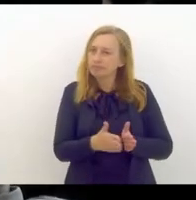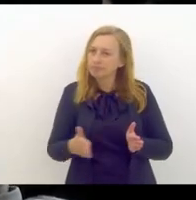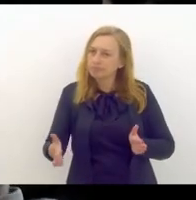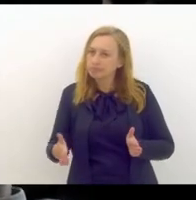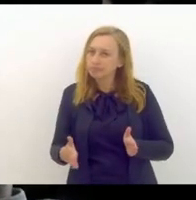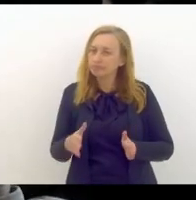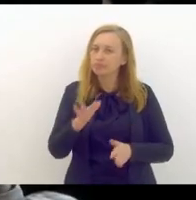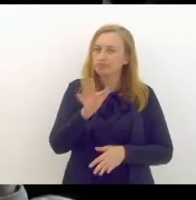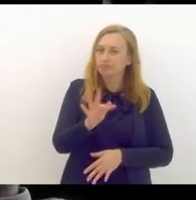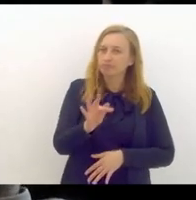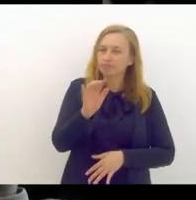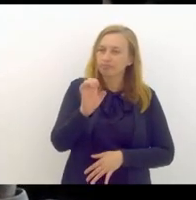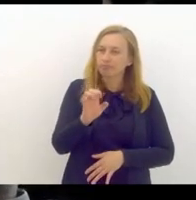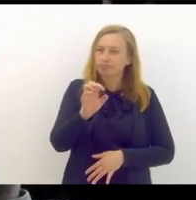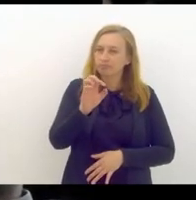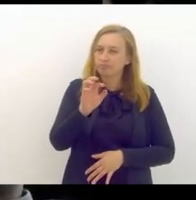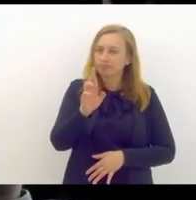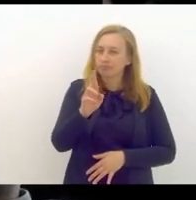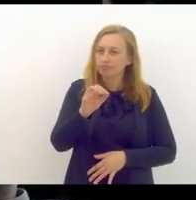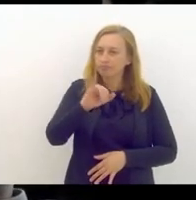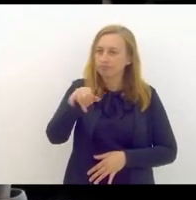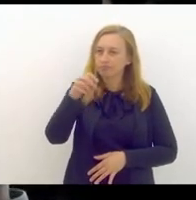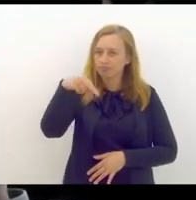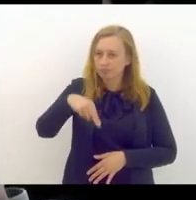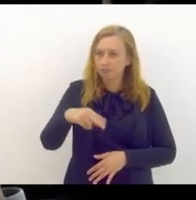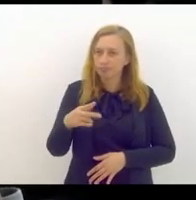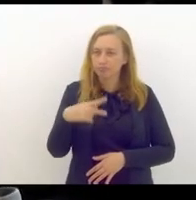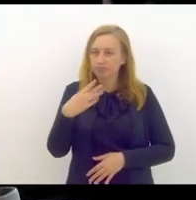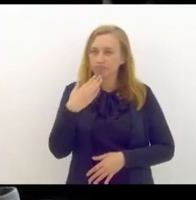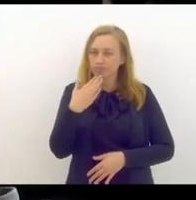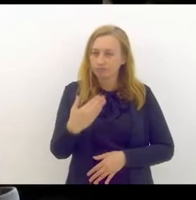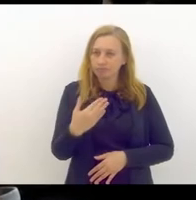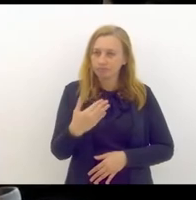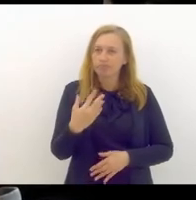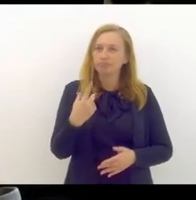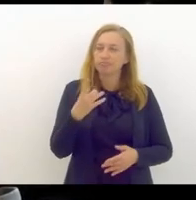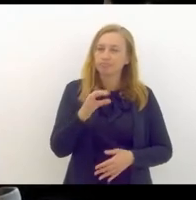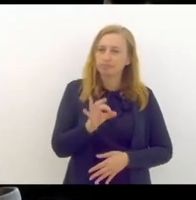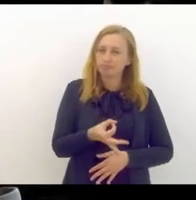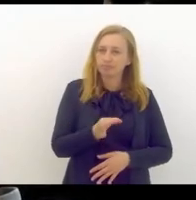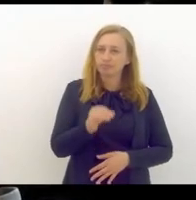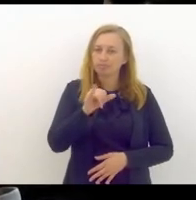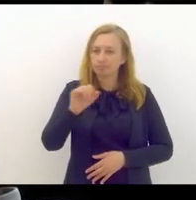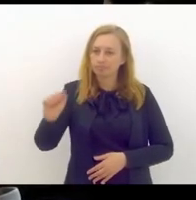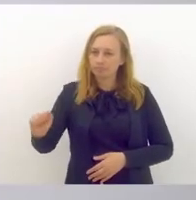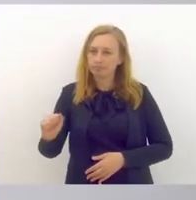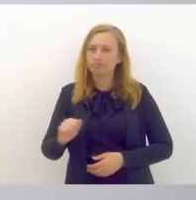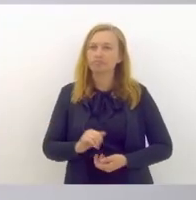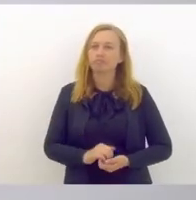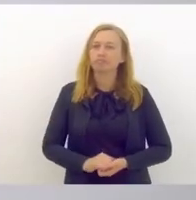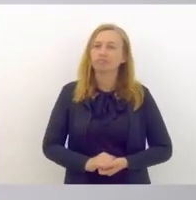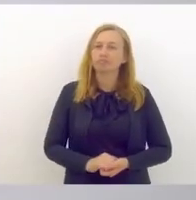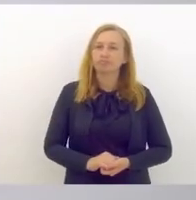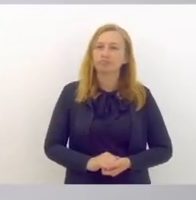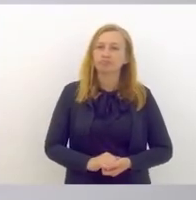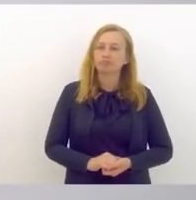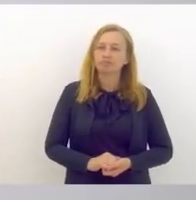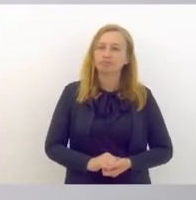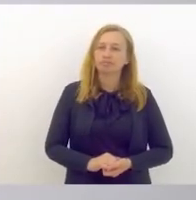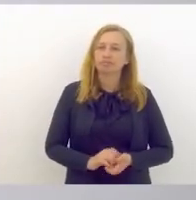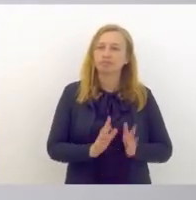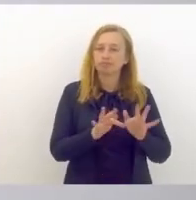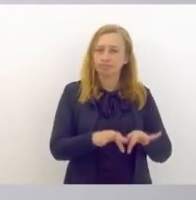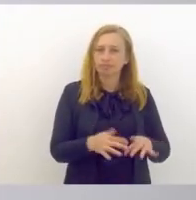que a Fijan colocou e fez uma sugestão concreta ao INEA de